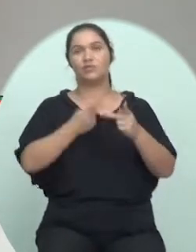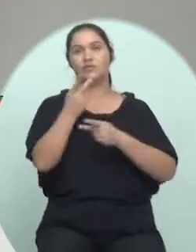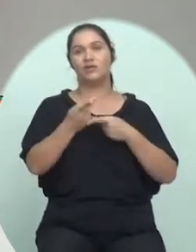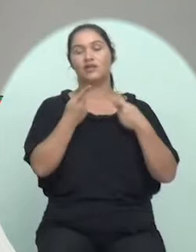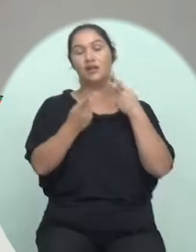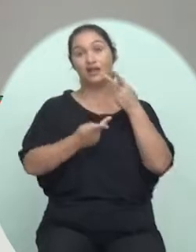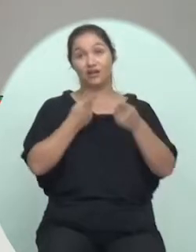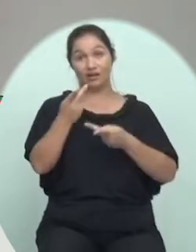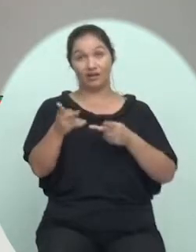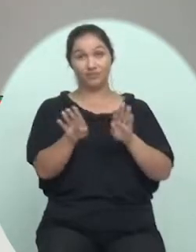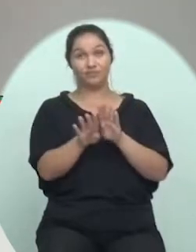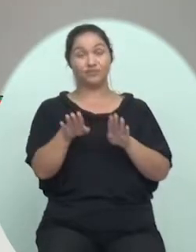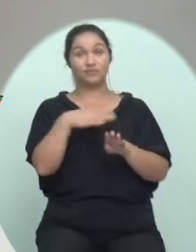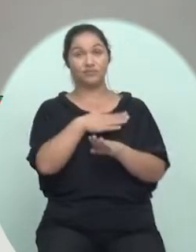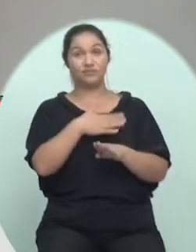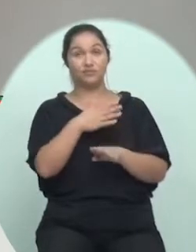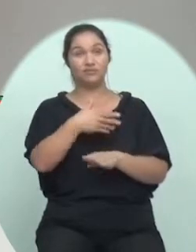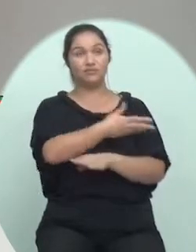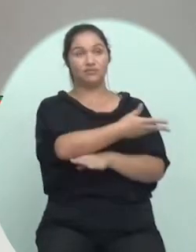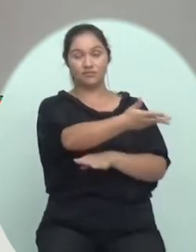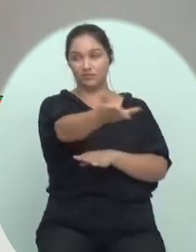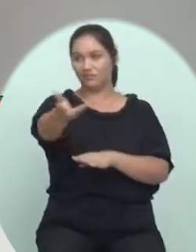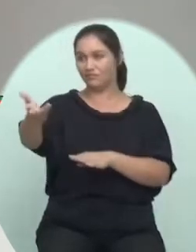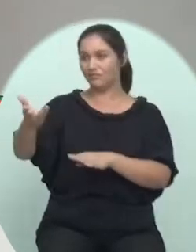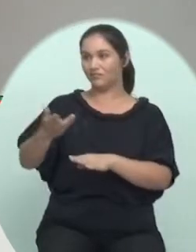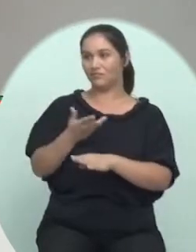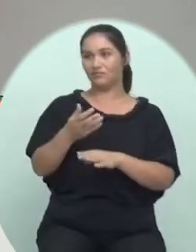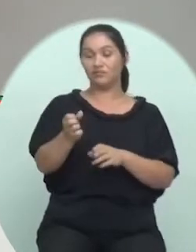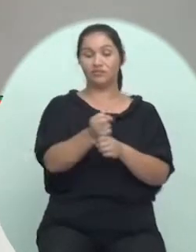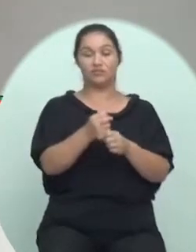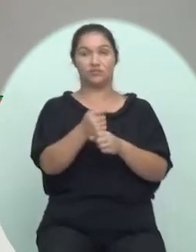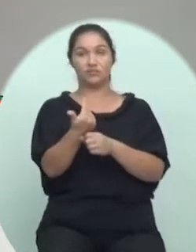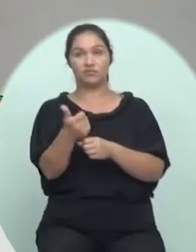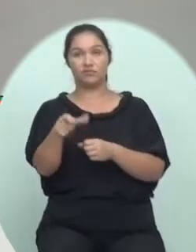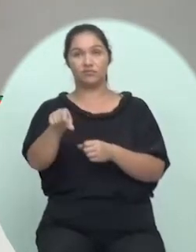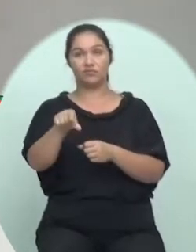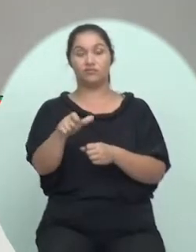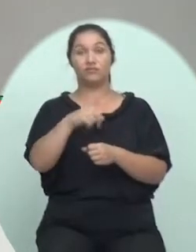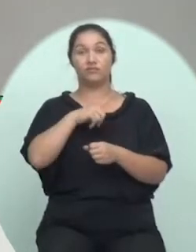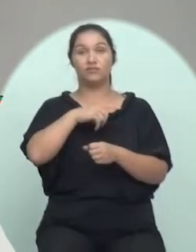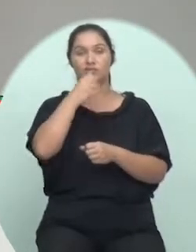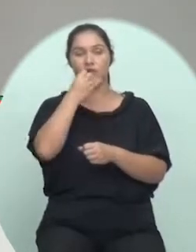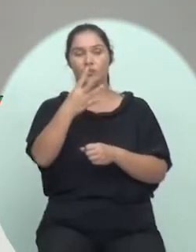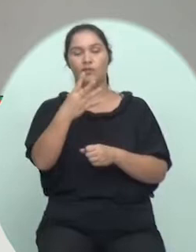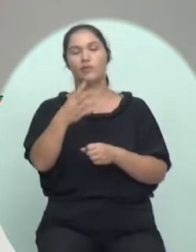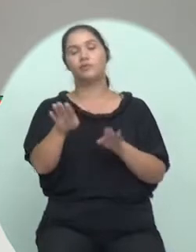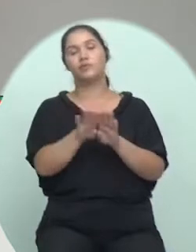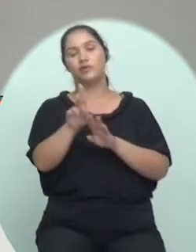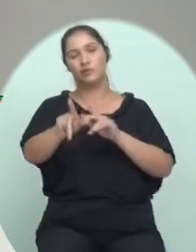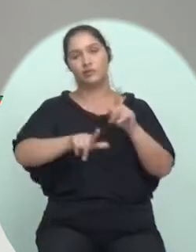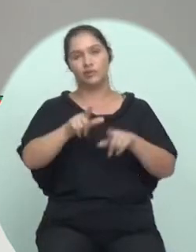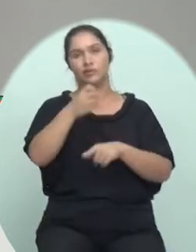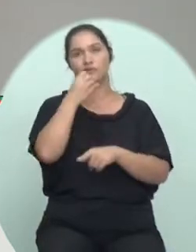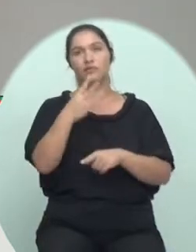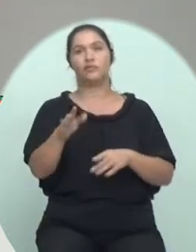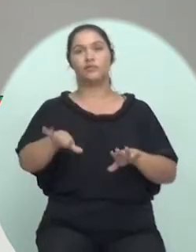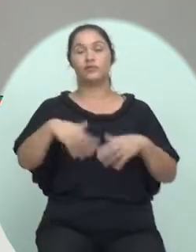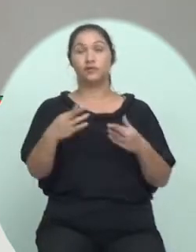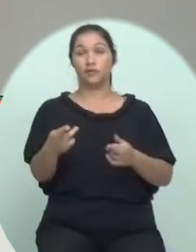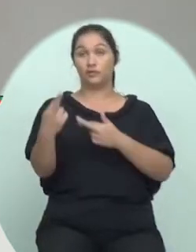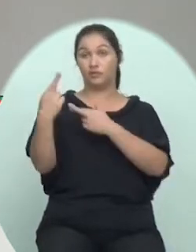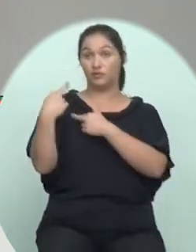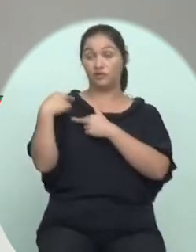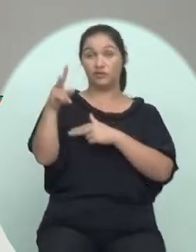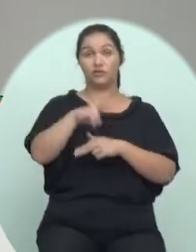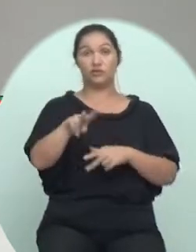também que tenham um bom ano, que façamos um bom trabalho. Nossa responsabilidade de vereador é